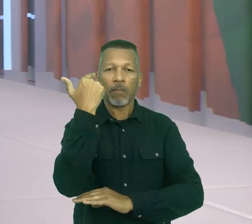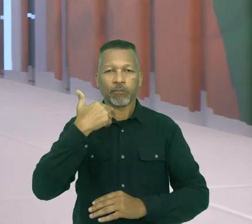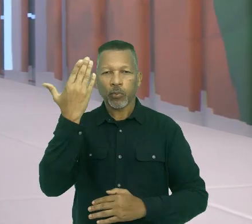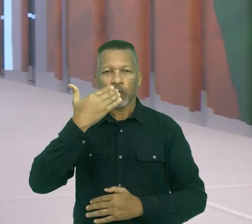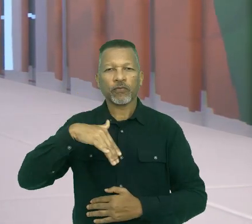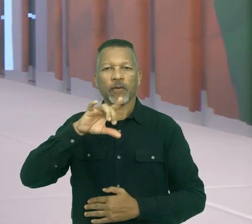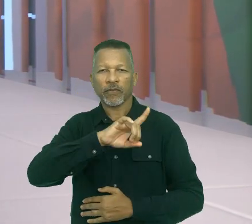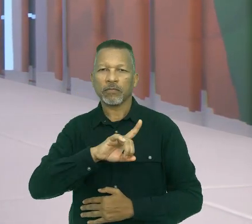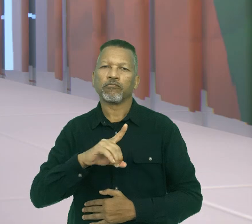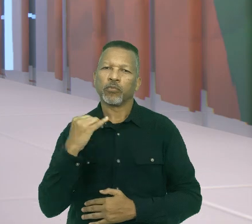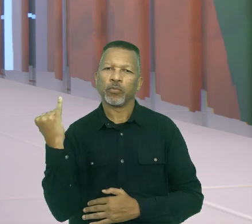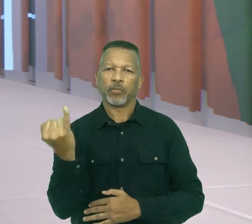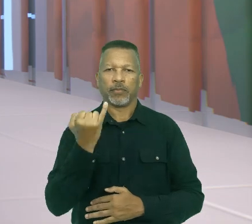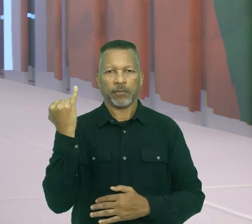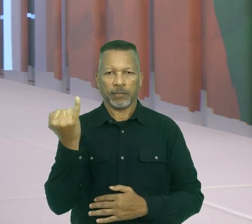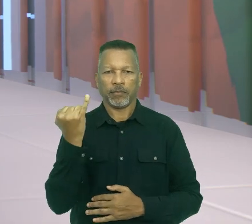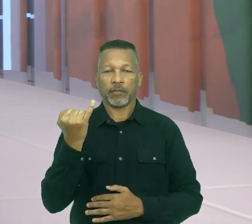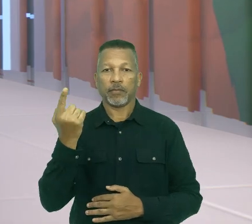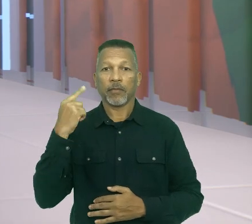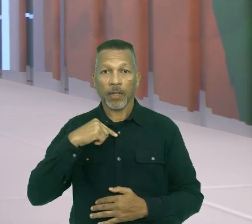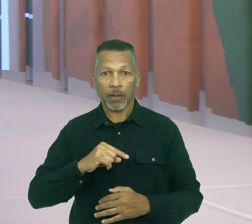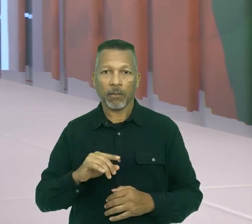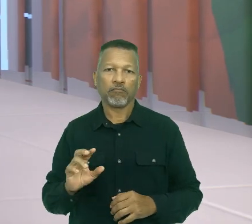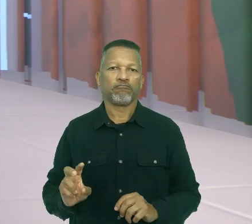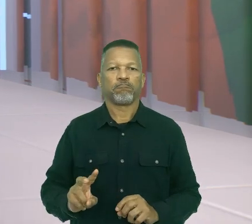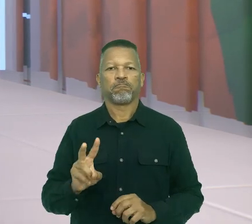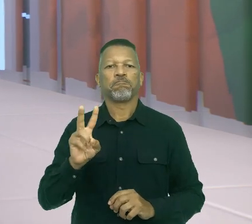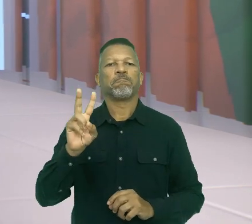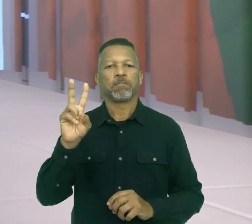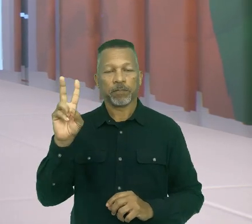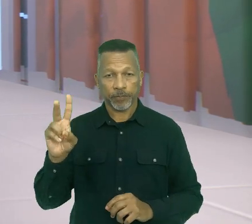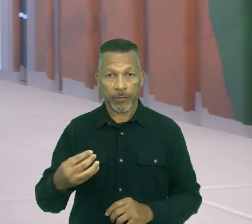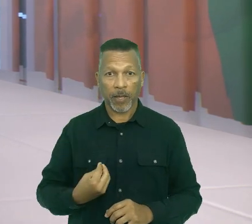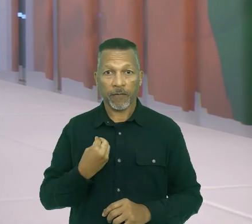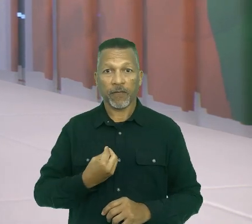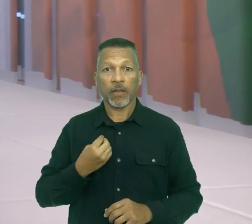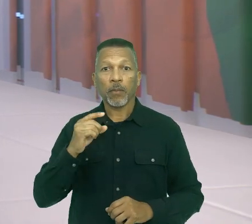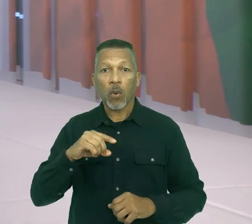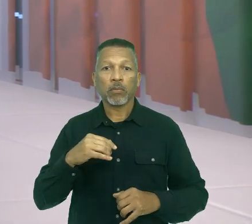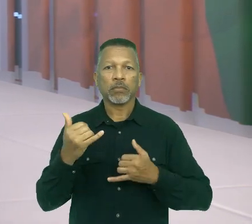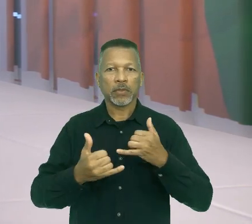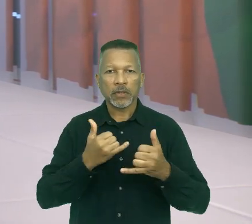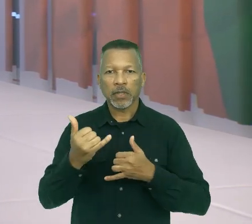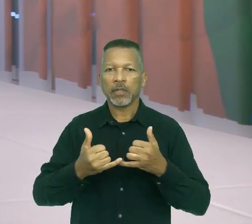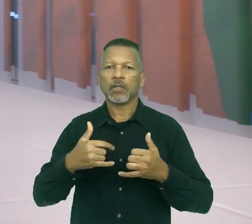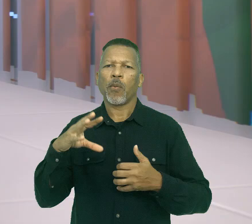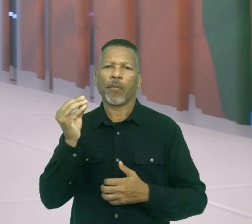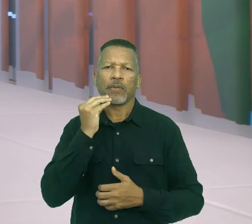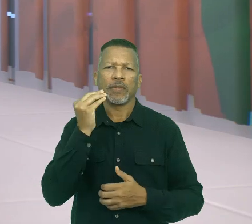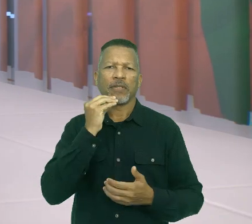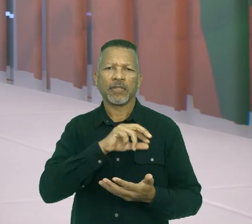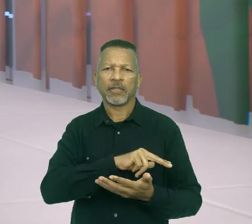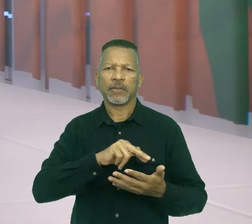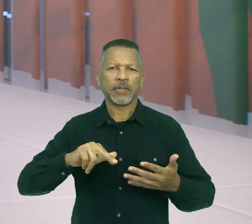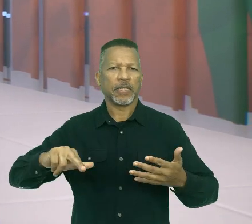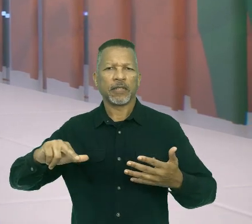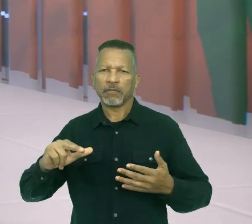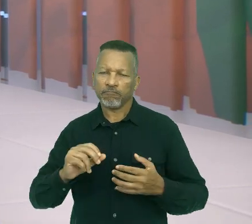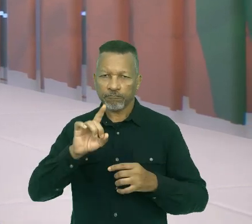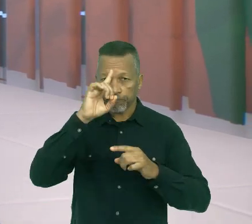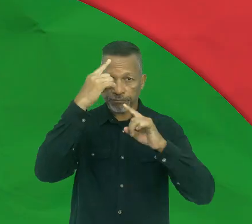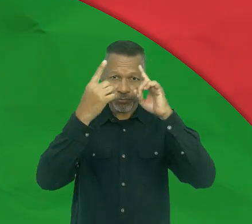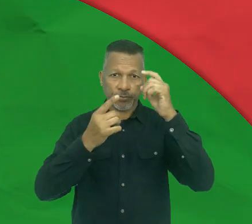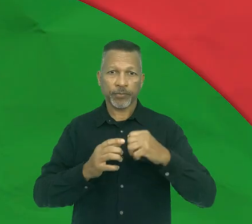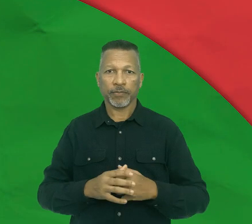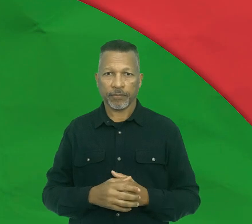sua vitalidade, enriquecendo a vida local com entretenimento e oportunidades de expressão